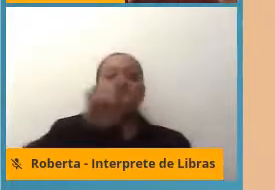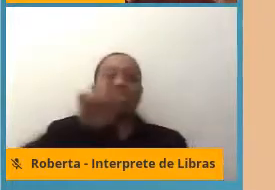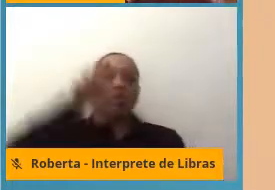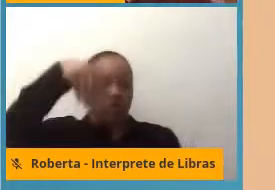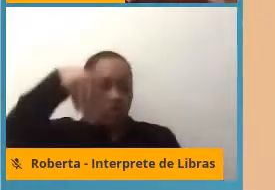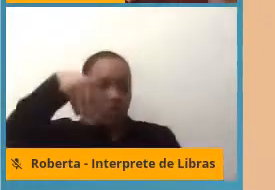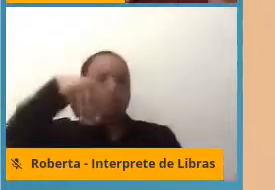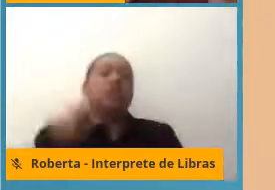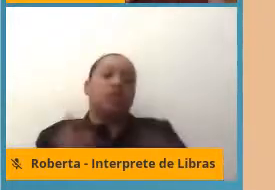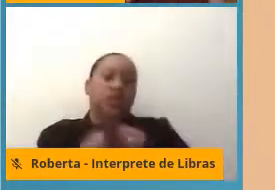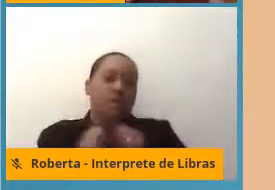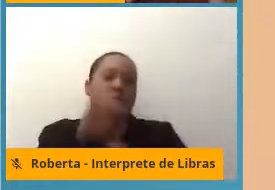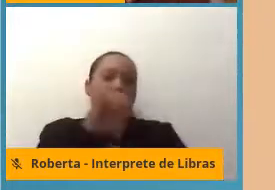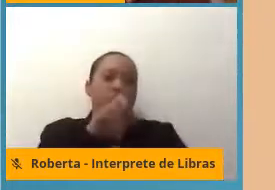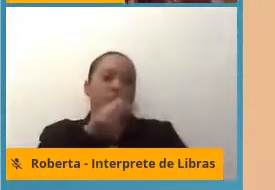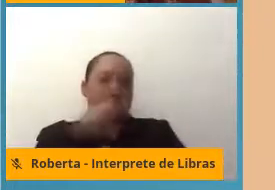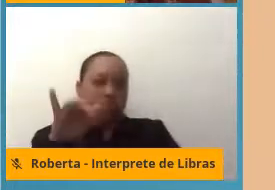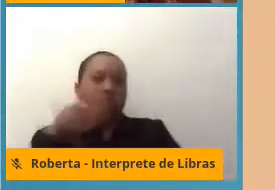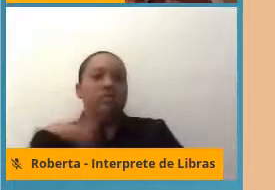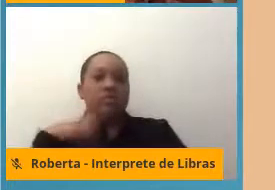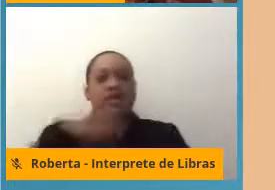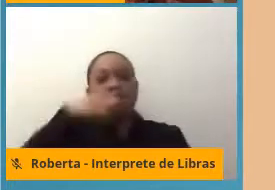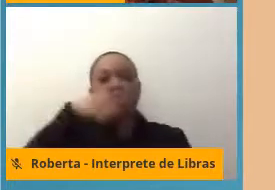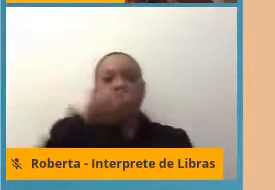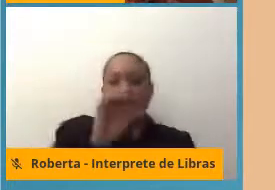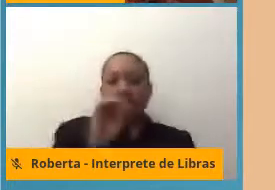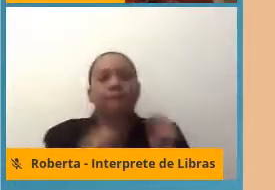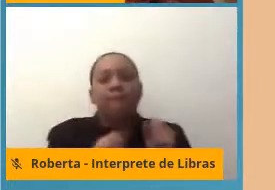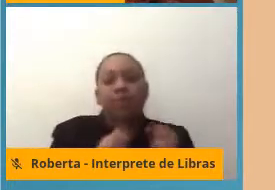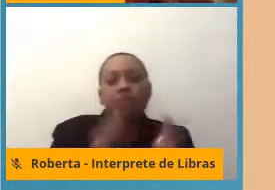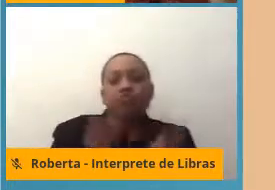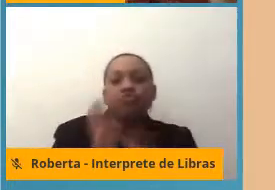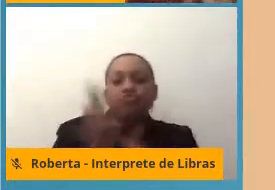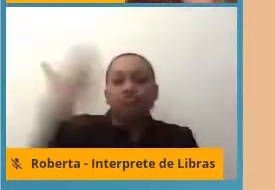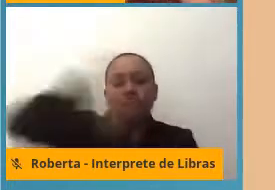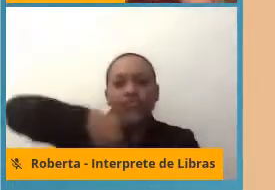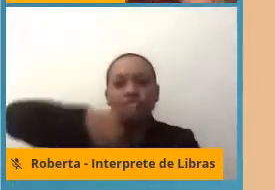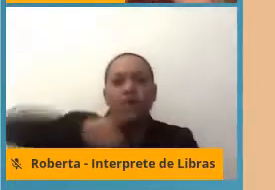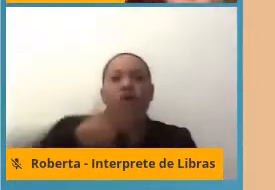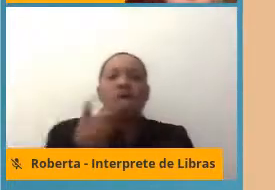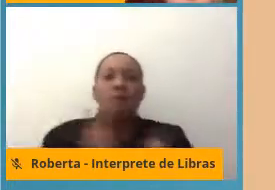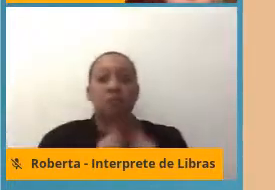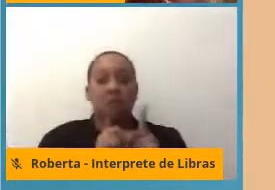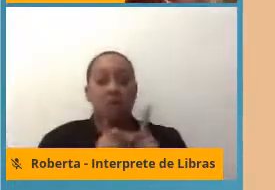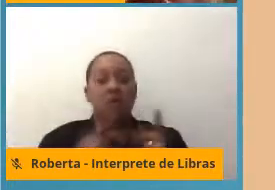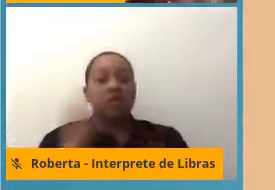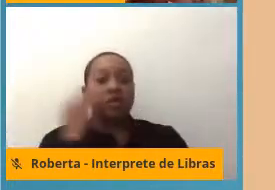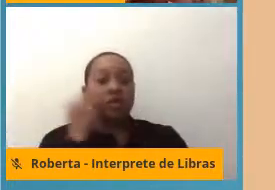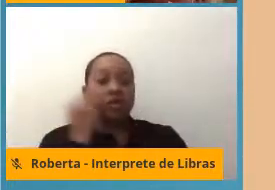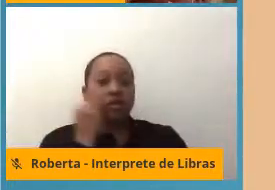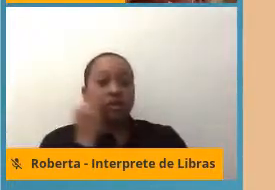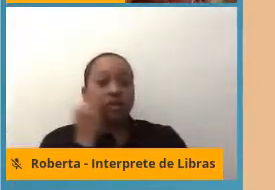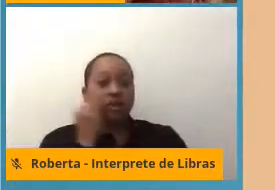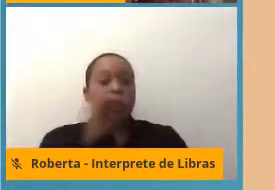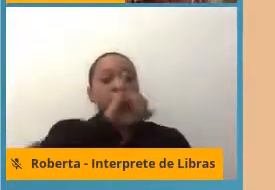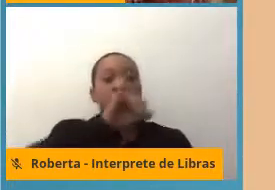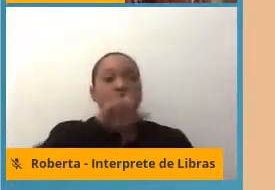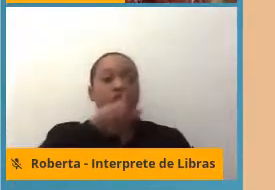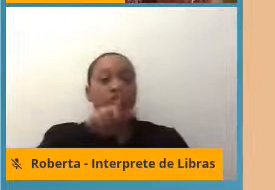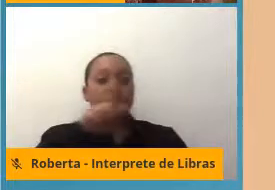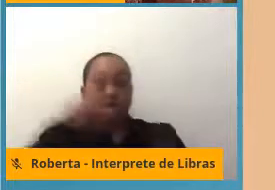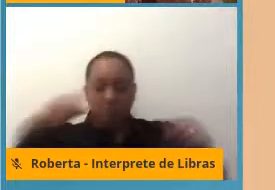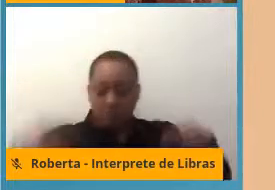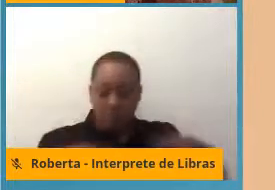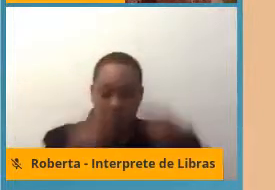aí é IgG, mas eu também não posso afirmar. O que poderia afirmar seria um teste que me dissesse IgG específico para COVID